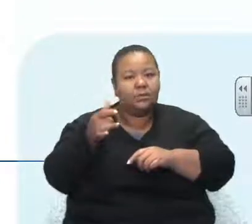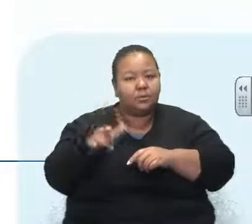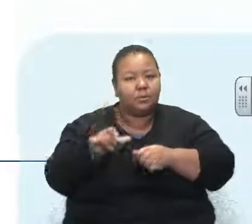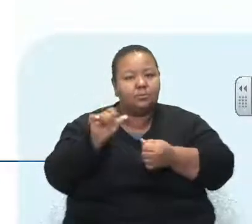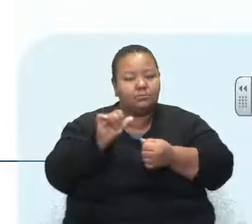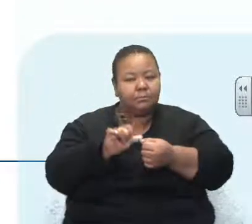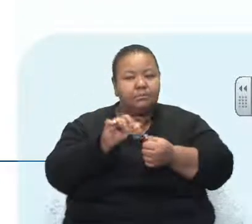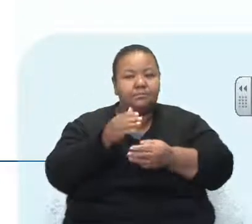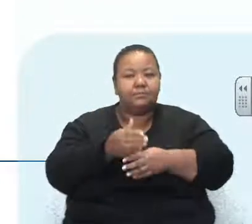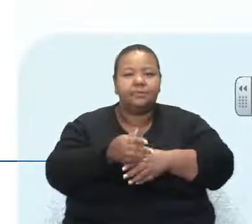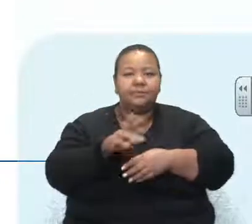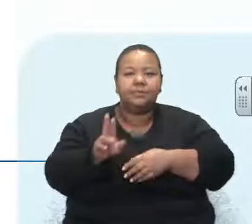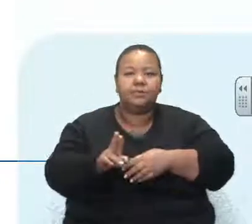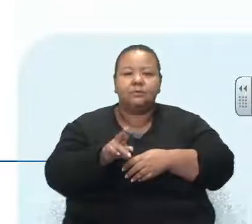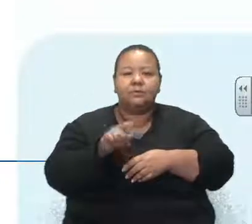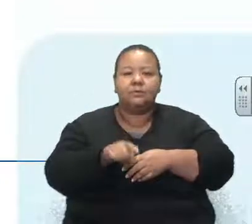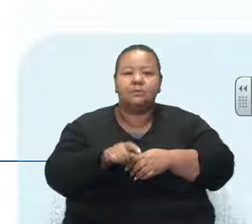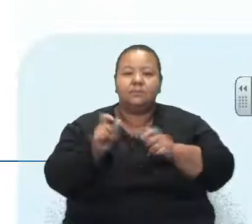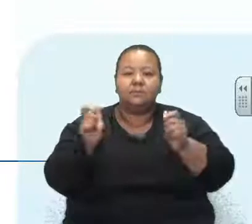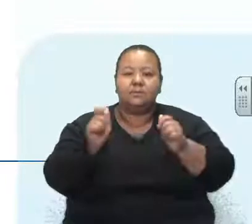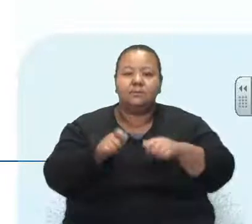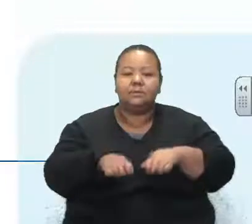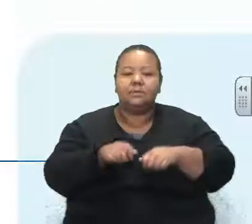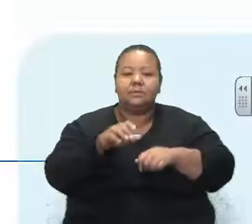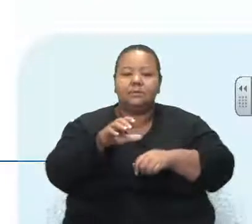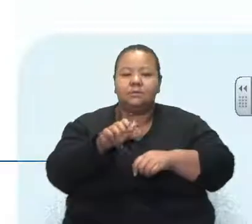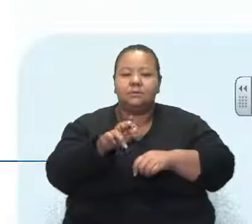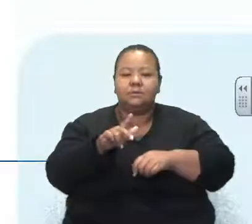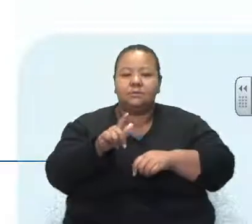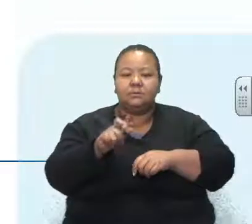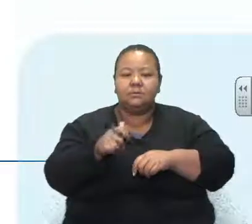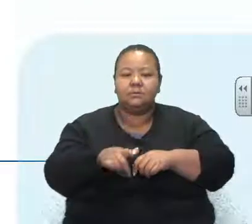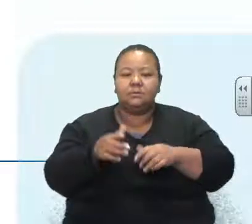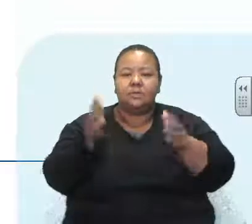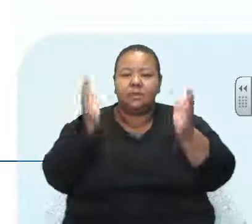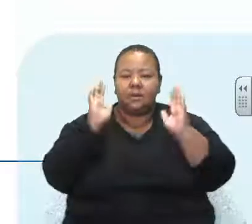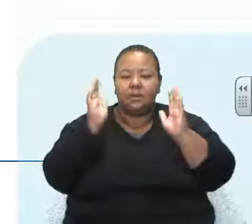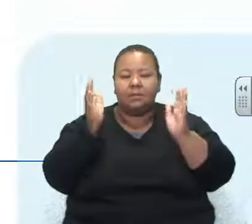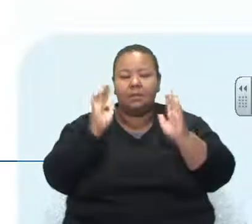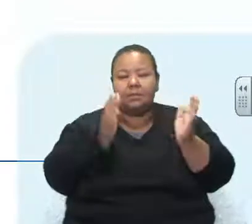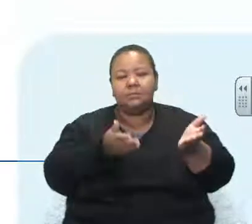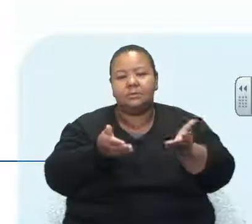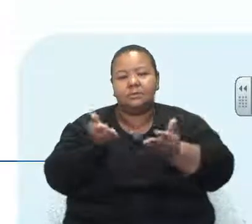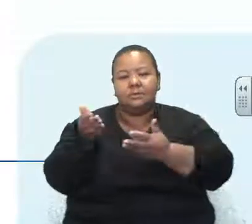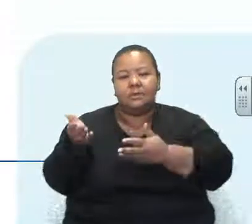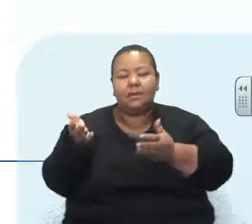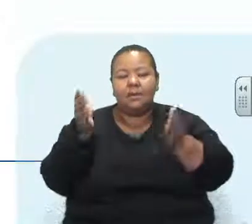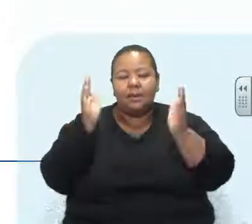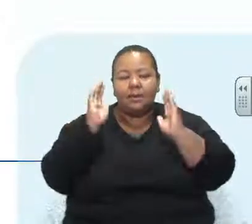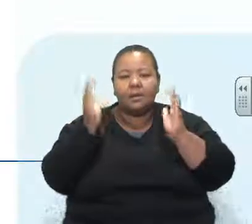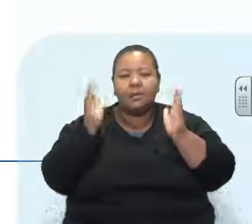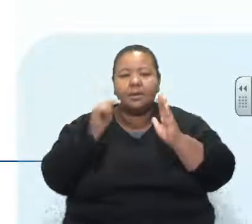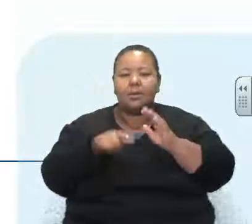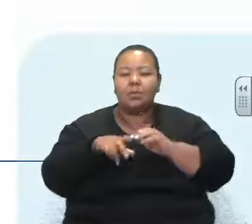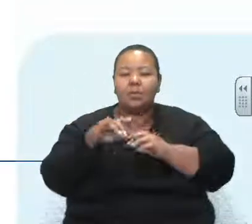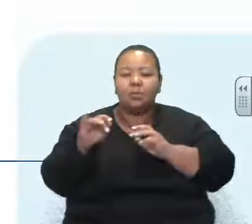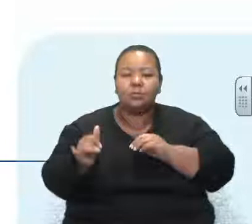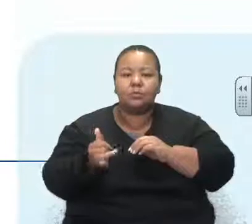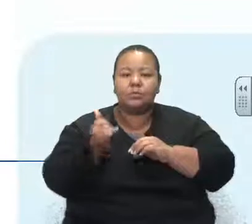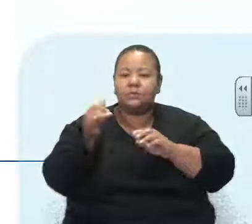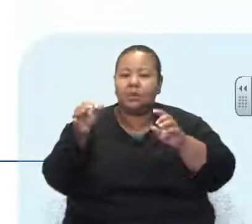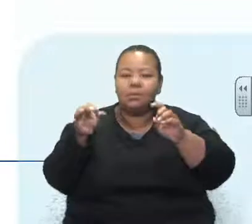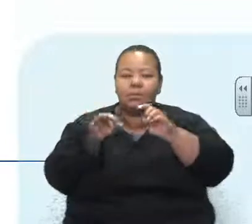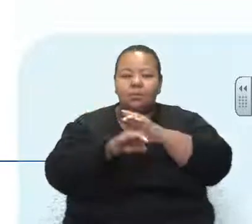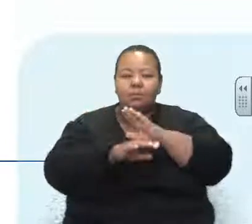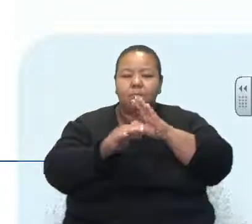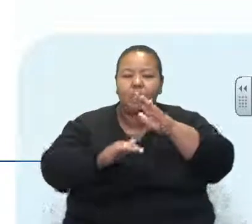coletado. A utilização da capacidade da carga dos caminhões, se vai ser transportado em caminhões, como que eu vou